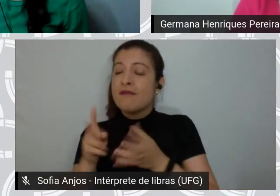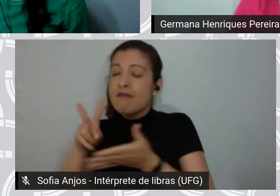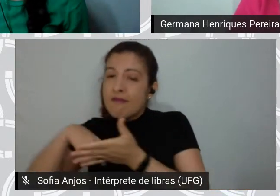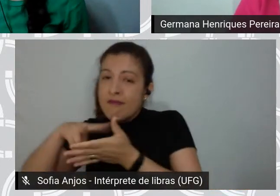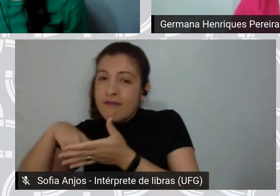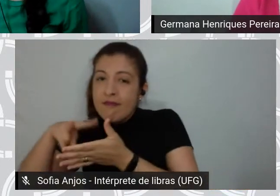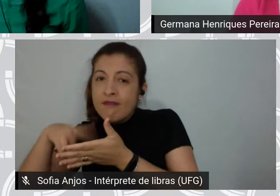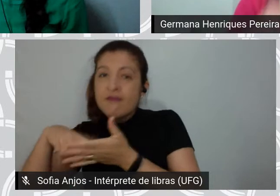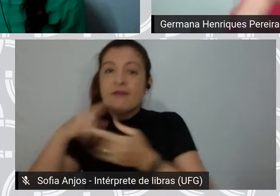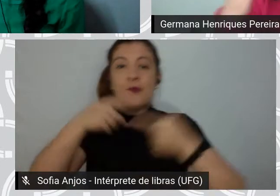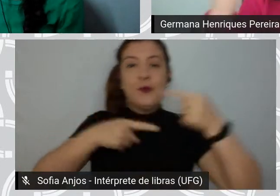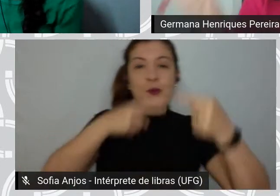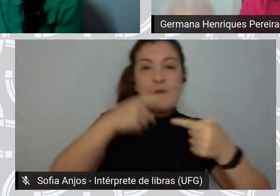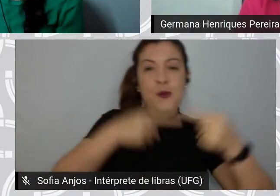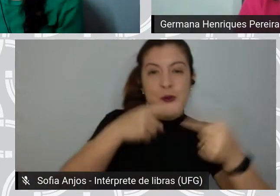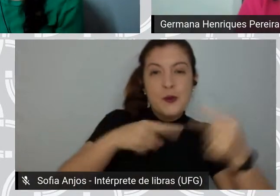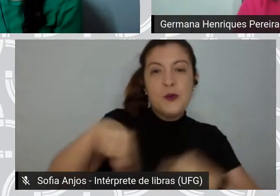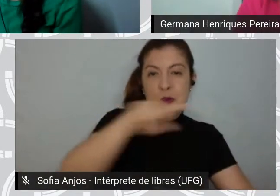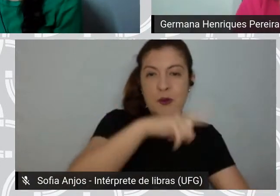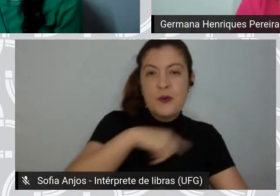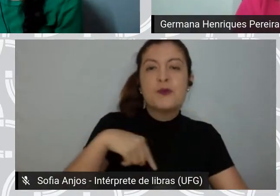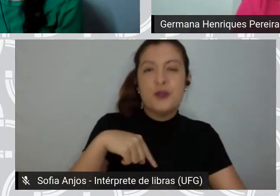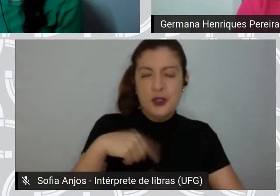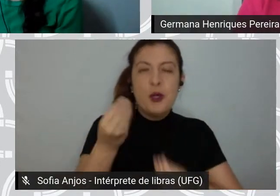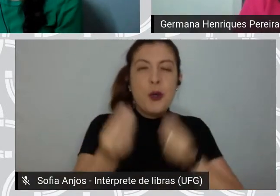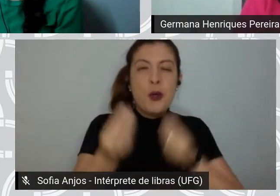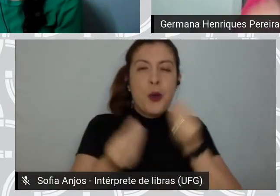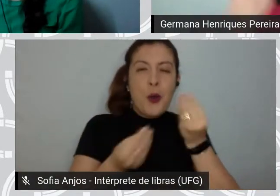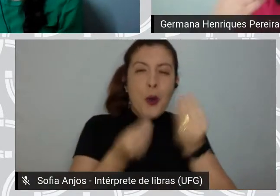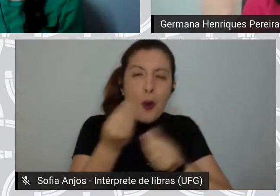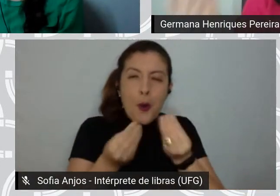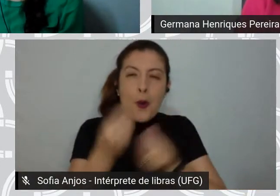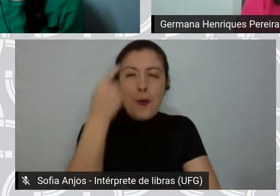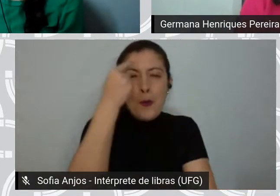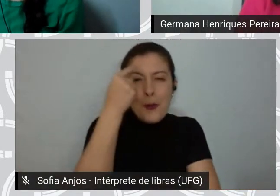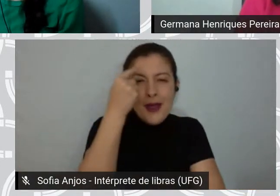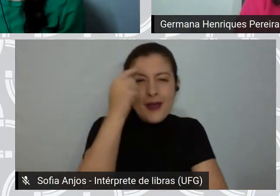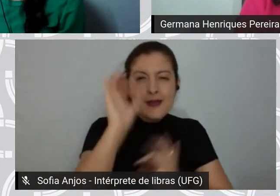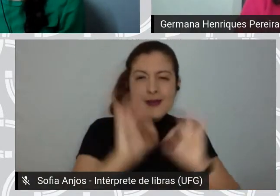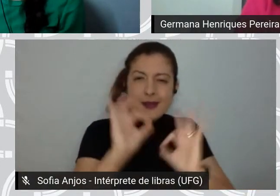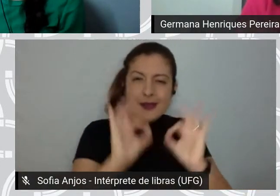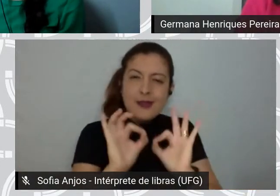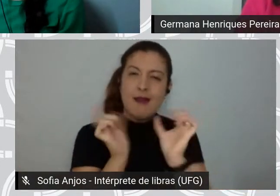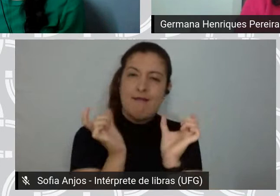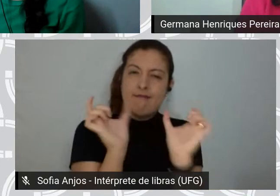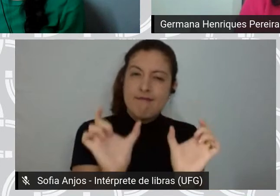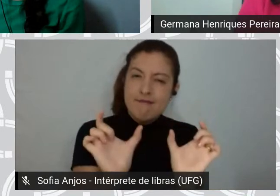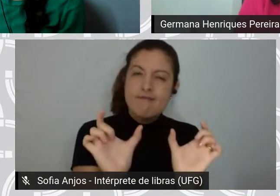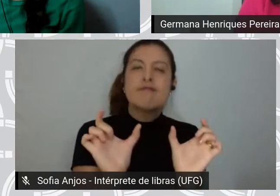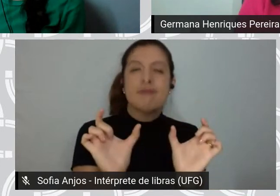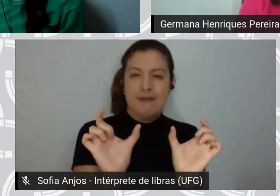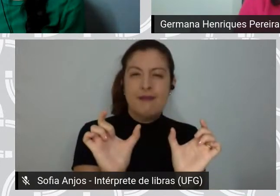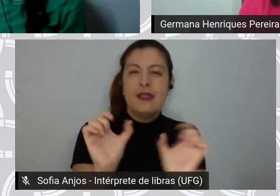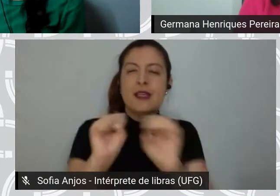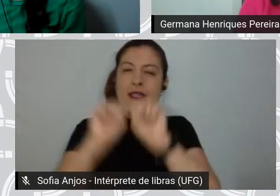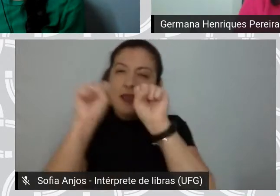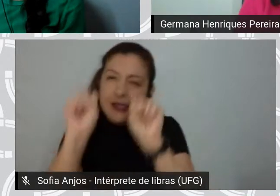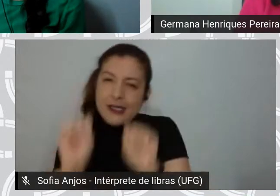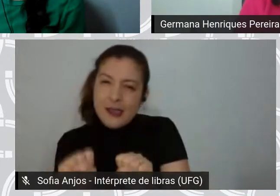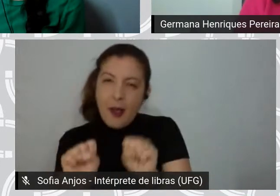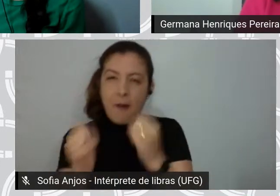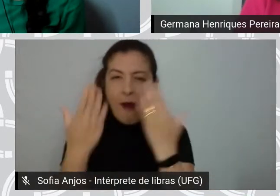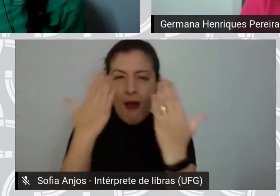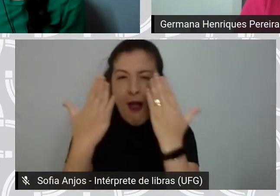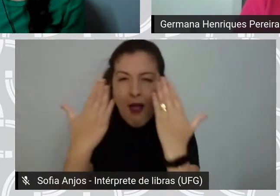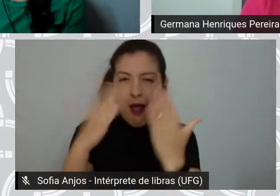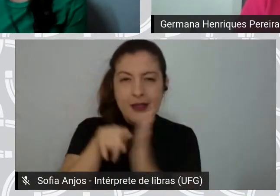discutir, né? Na construção de uma do que poderia ser um sistema de análise para as obras